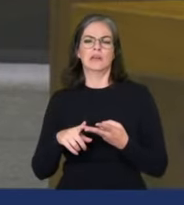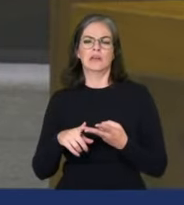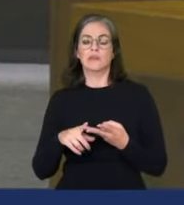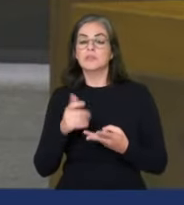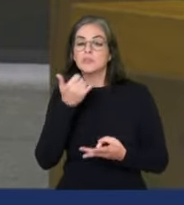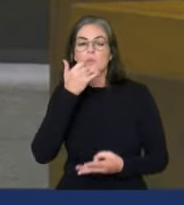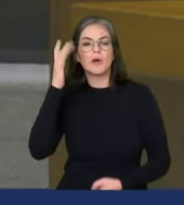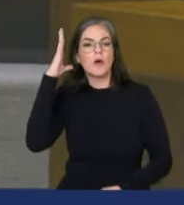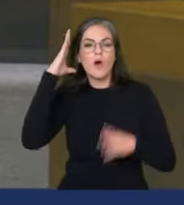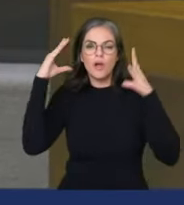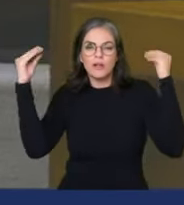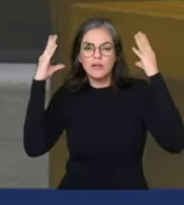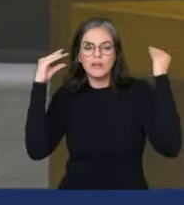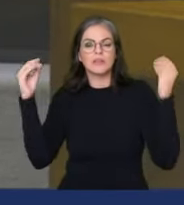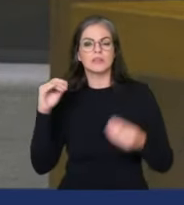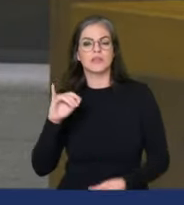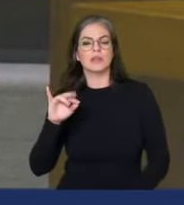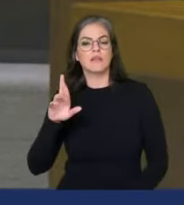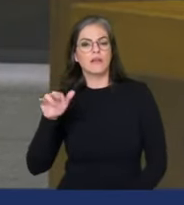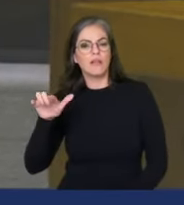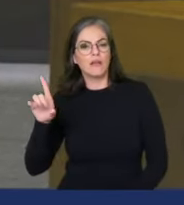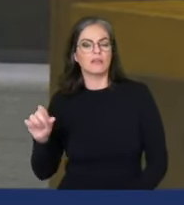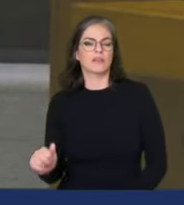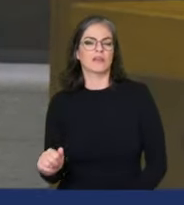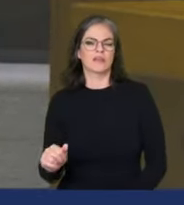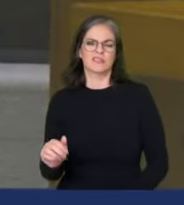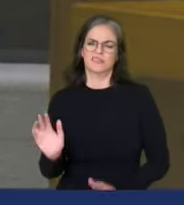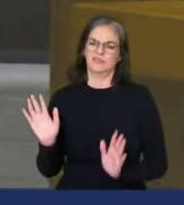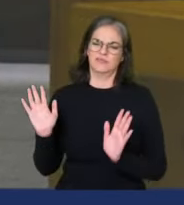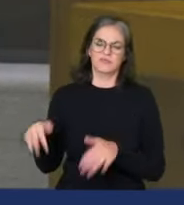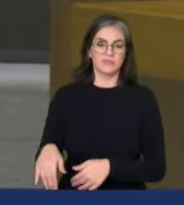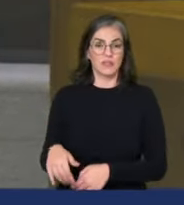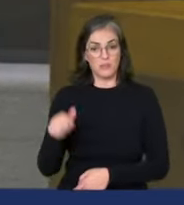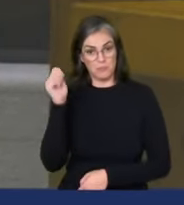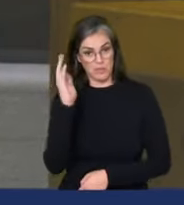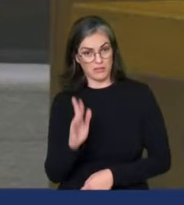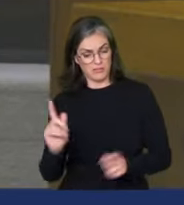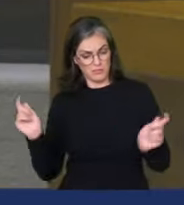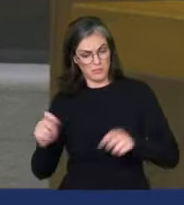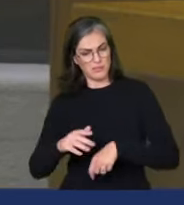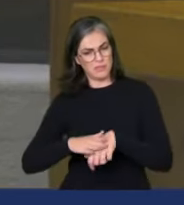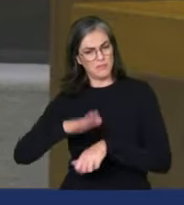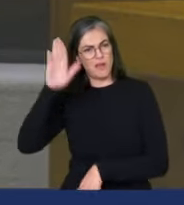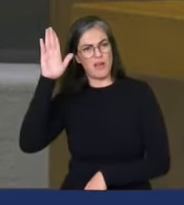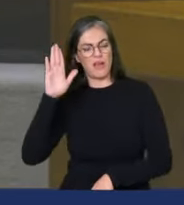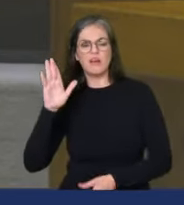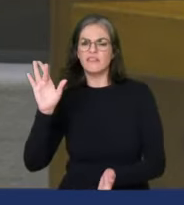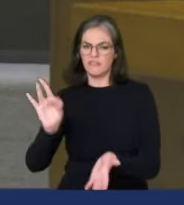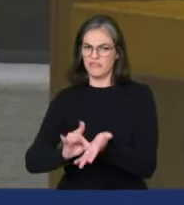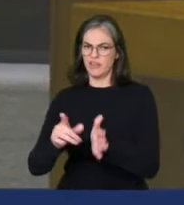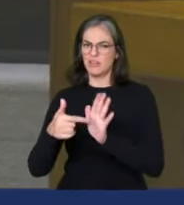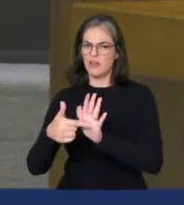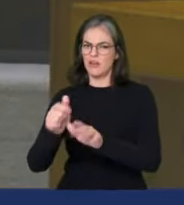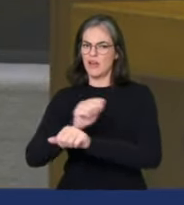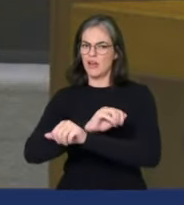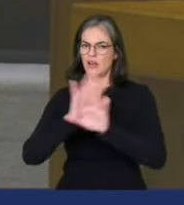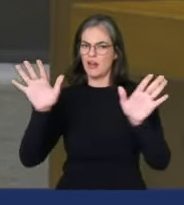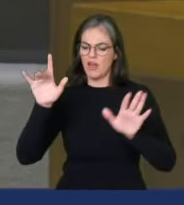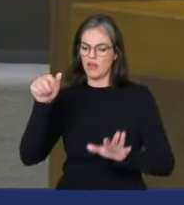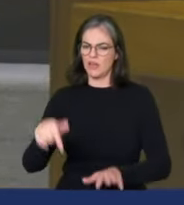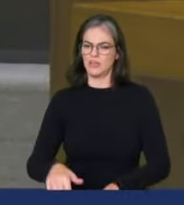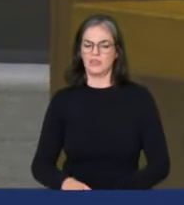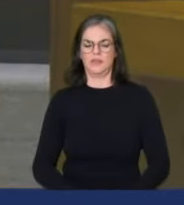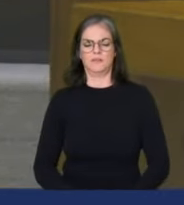tem produção nossa. Fico o apelo aqui falando a verdade rasgada que o povo tem que ouvir. Para